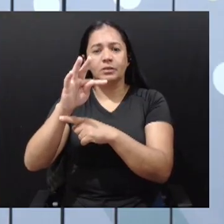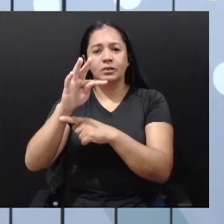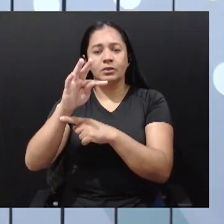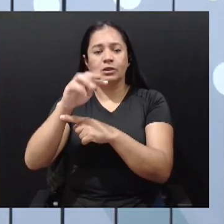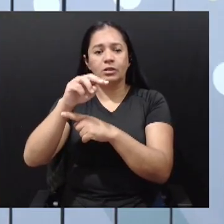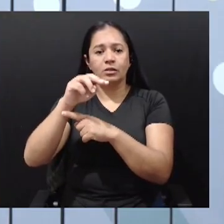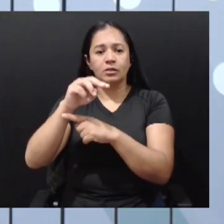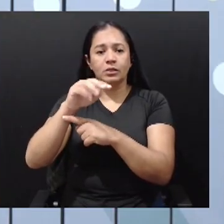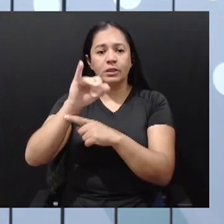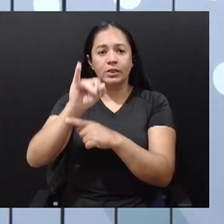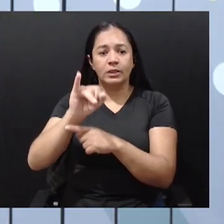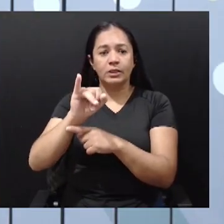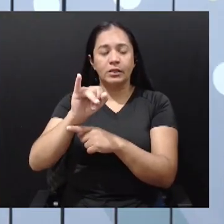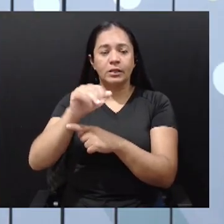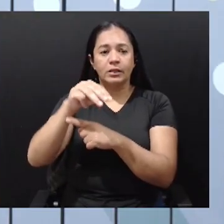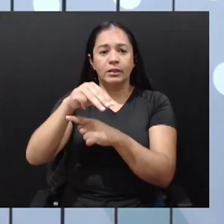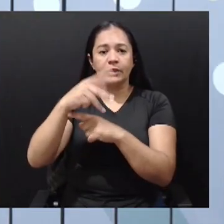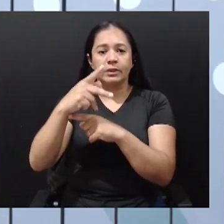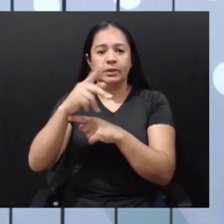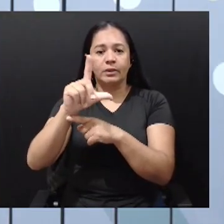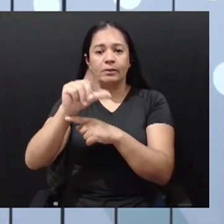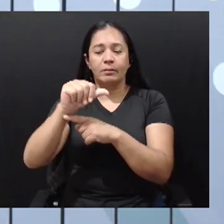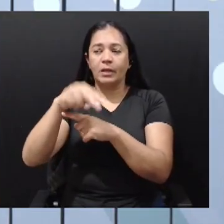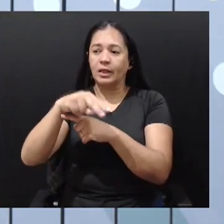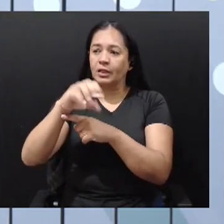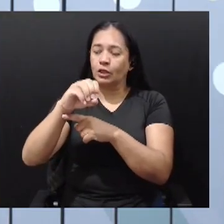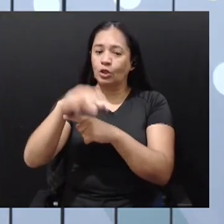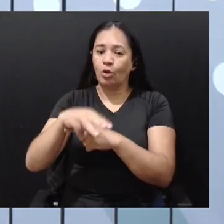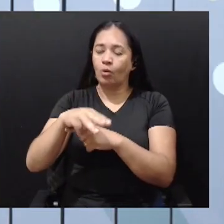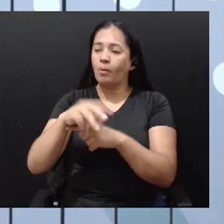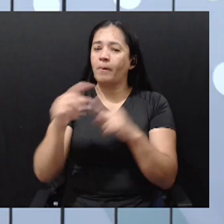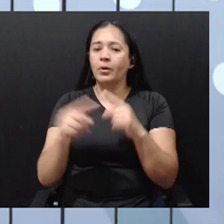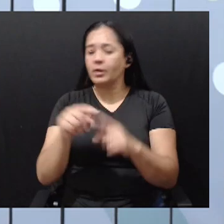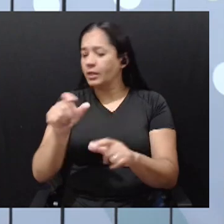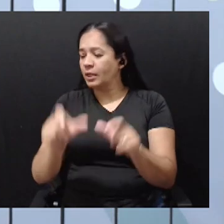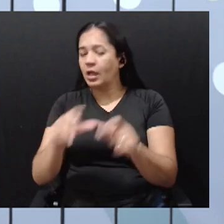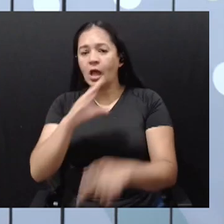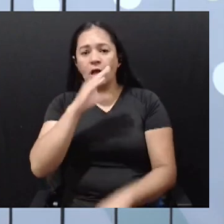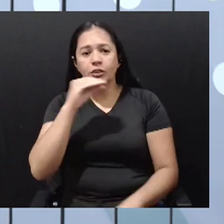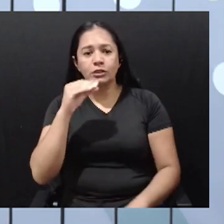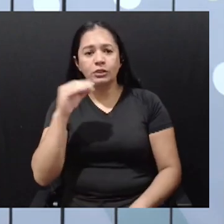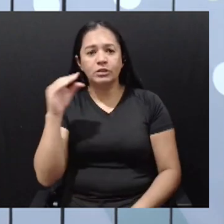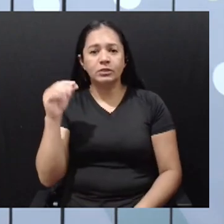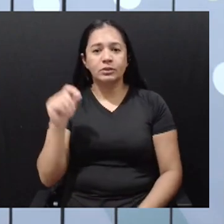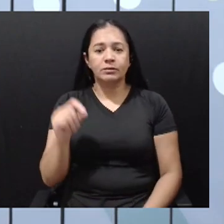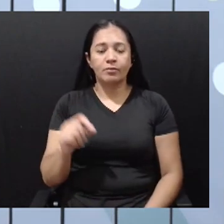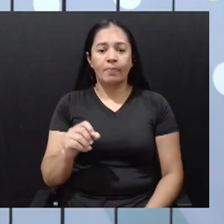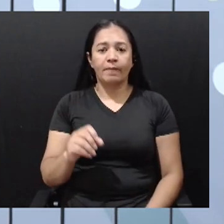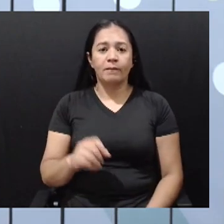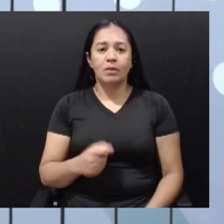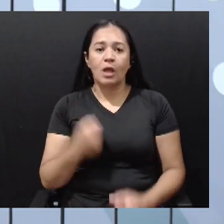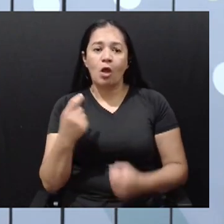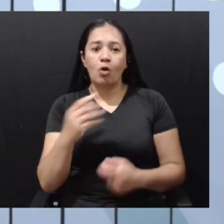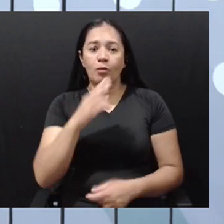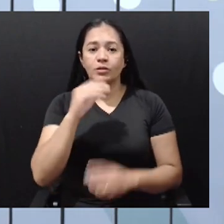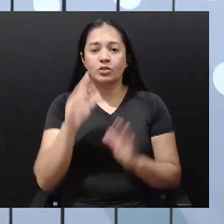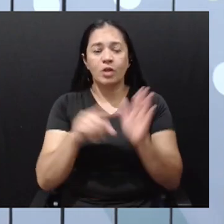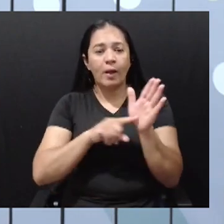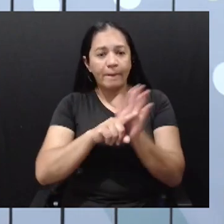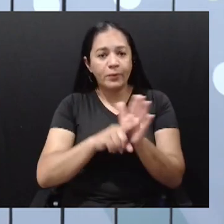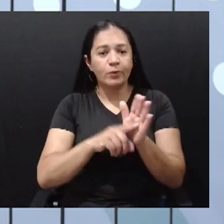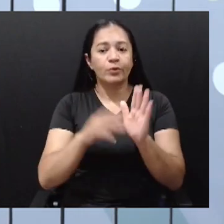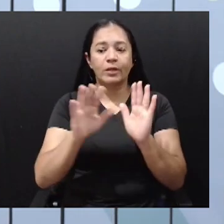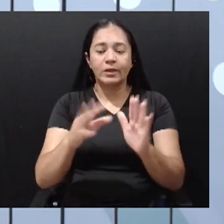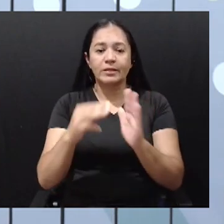Isso. Muitas adolescentes, eu estava fazendo uma pesquisa, que já estão buscando esse método também. No